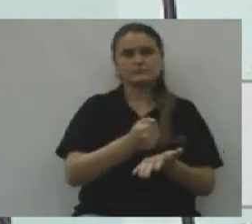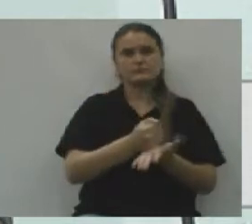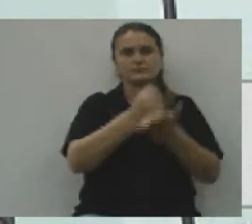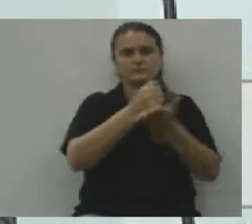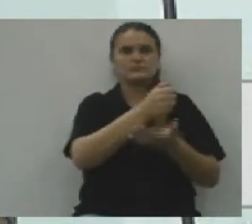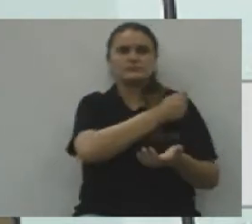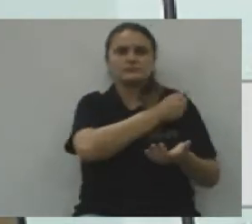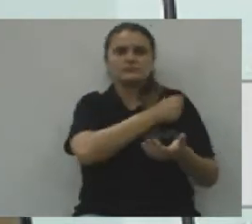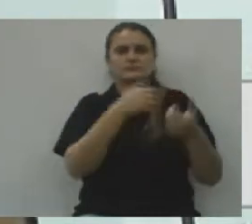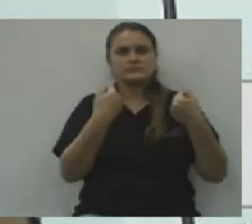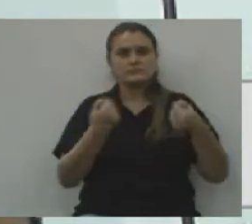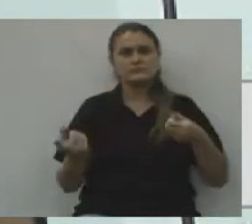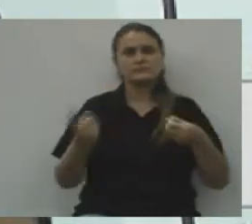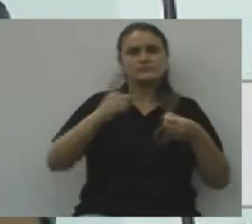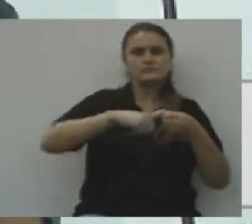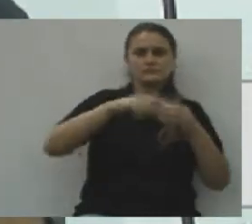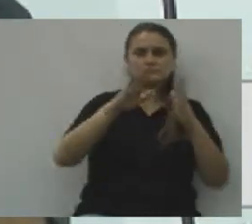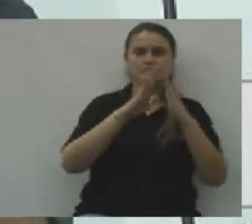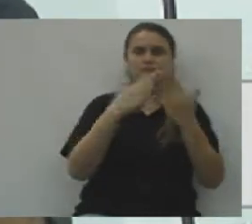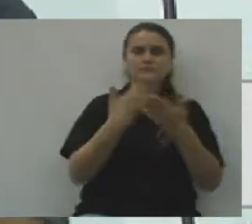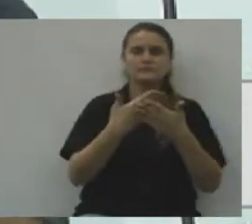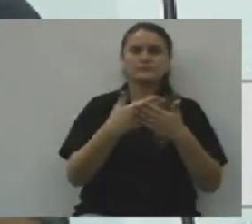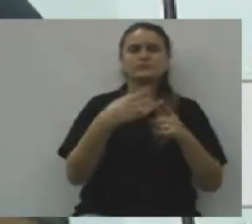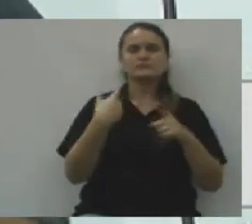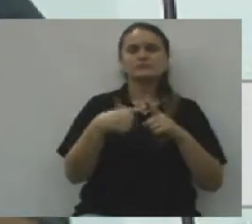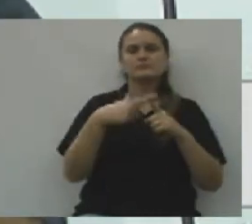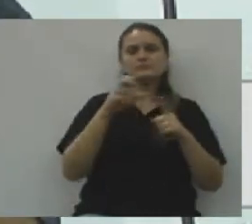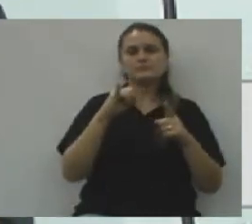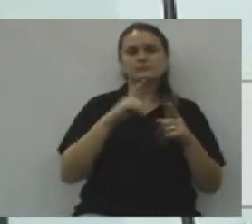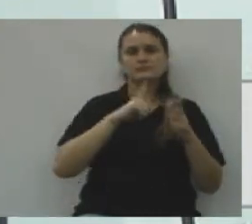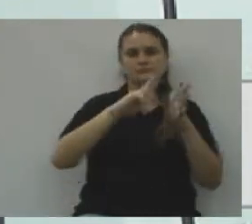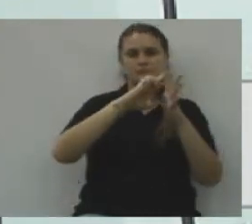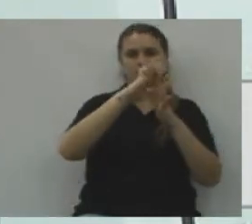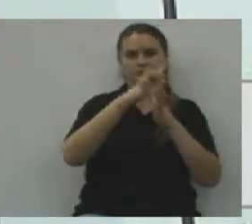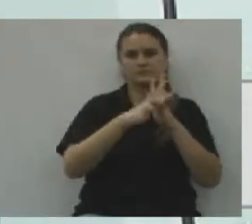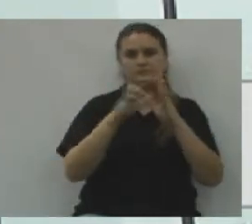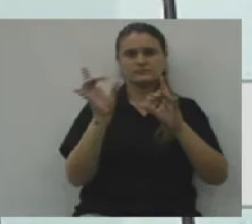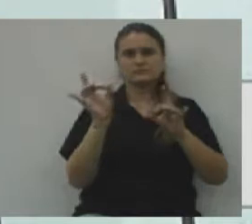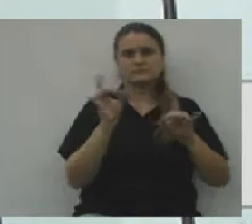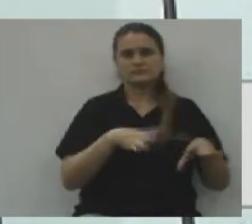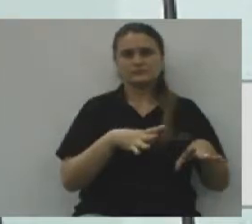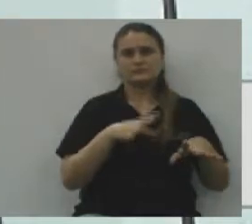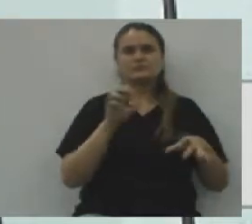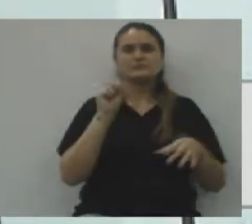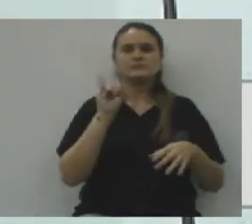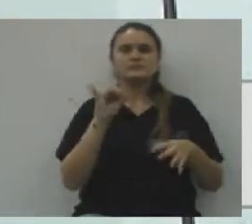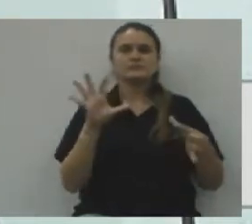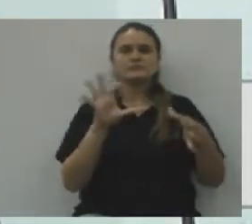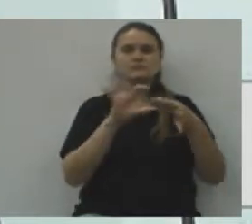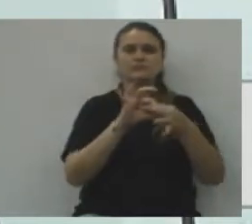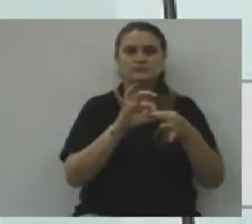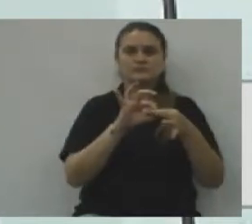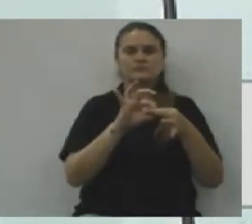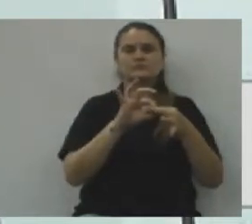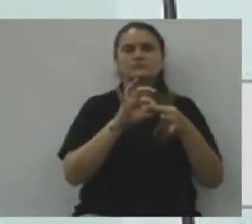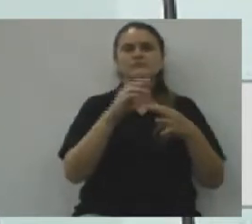escola. Porque se tem um traço característico também da evasão, especialmente aquela evasão ligada